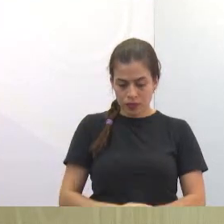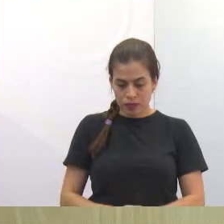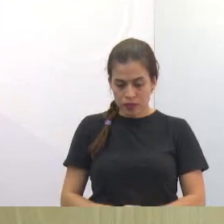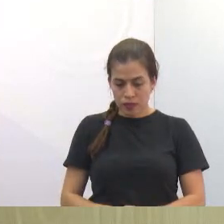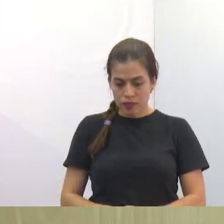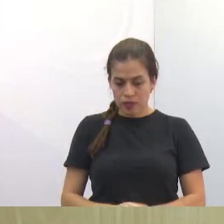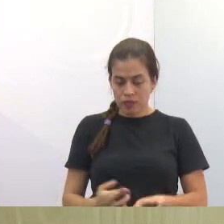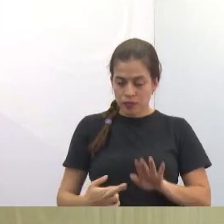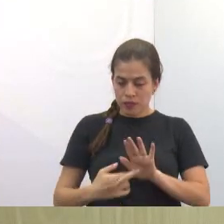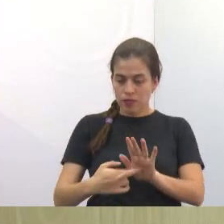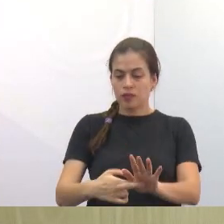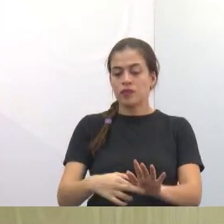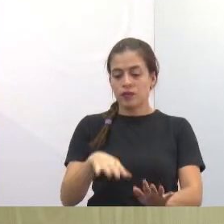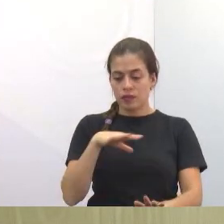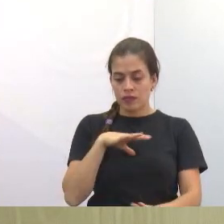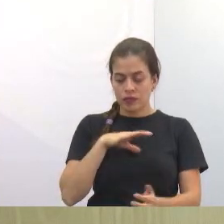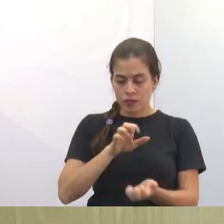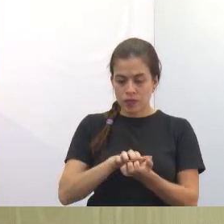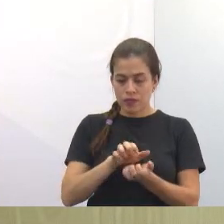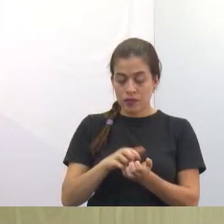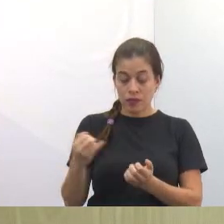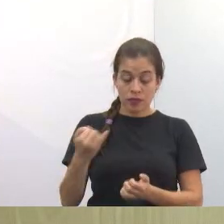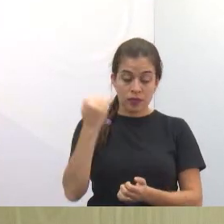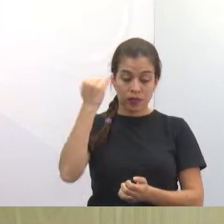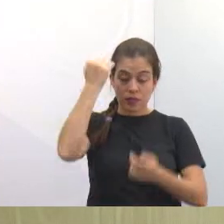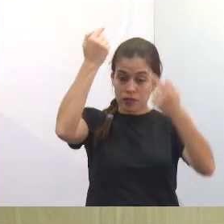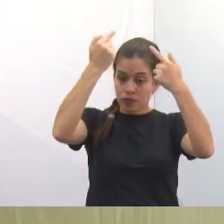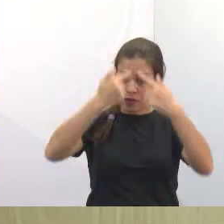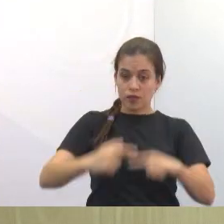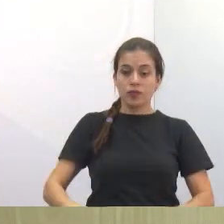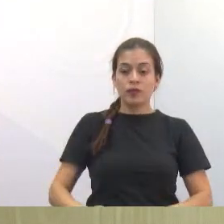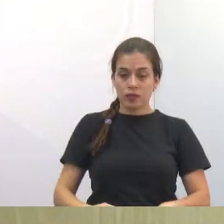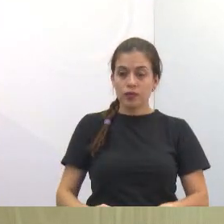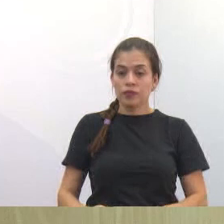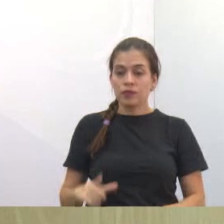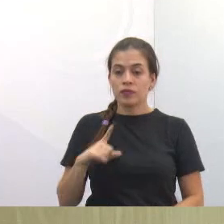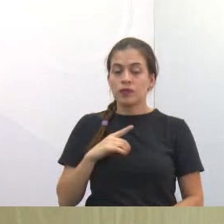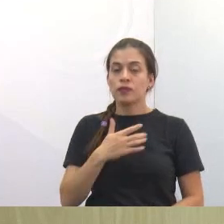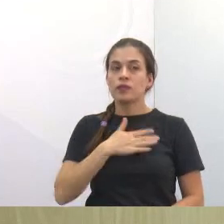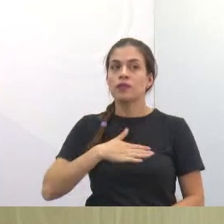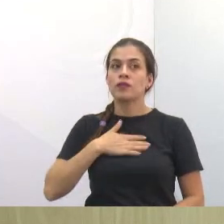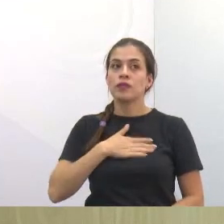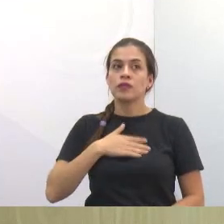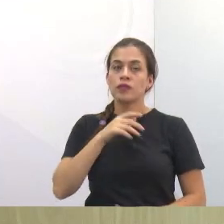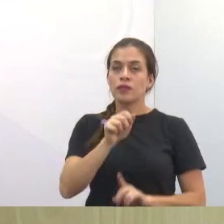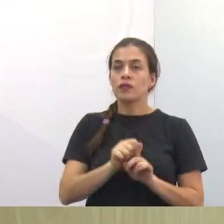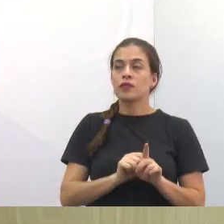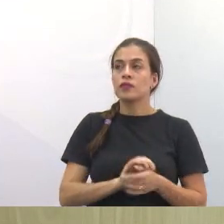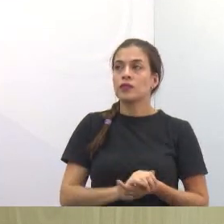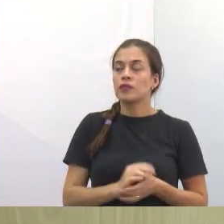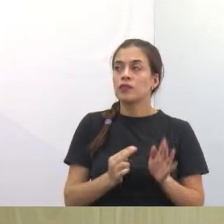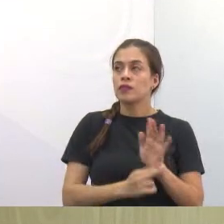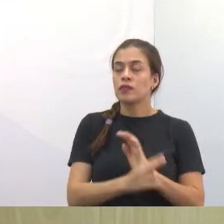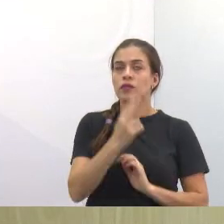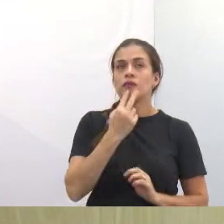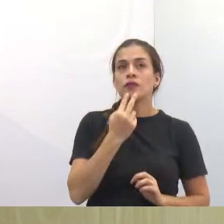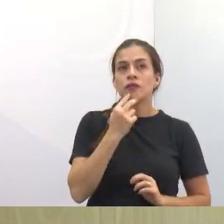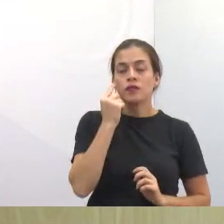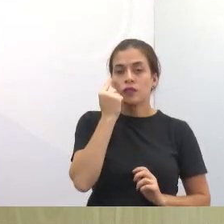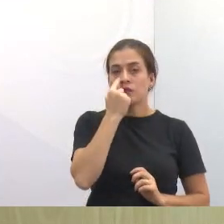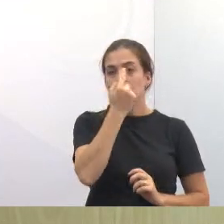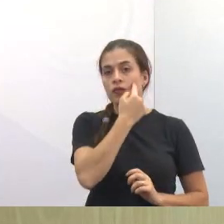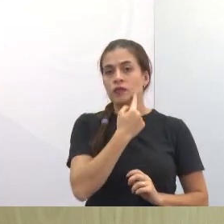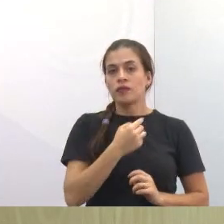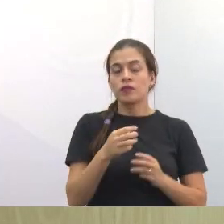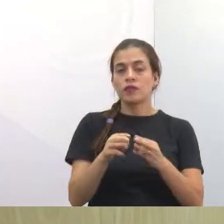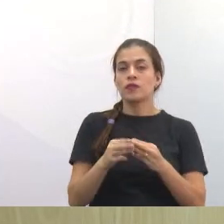representando o município de Jacareí nessa importante competição estadual que ocorre no mês de agosto. Autoria, Valmir do Parque Meia Lua. Moção 587, moção Culato